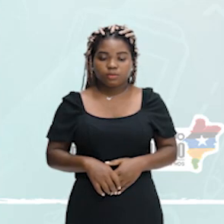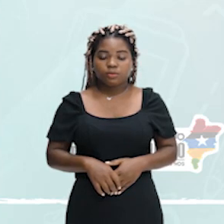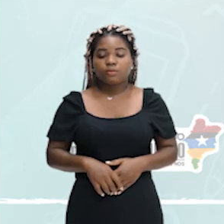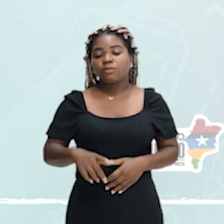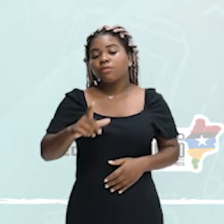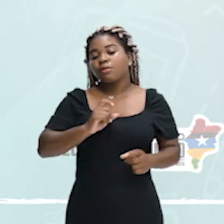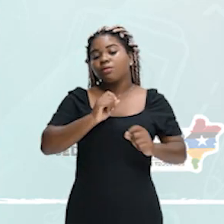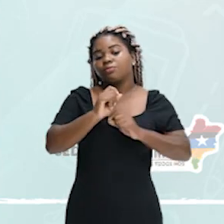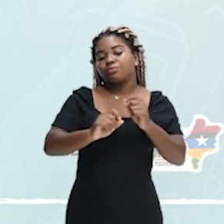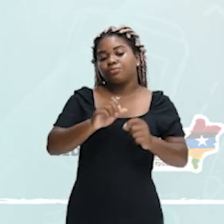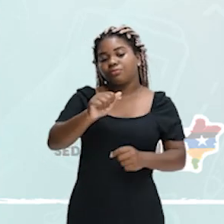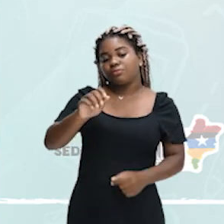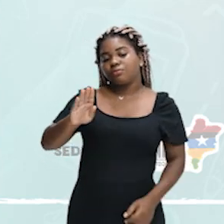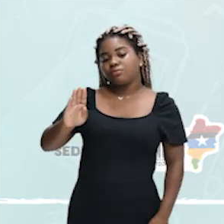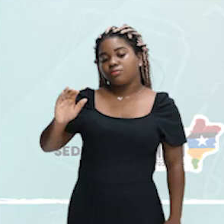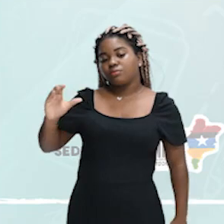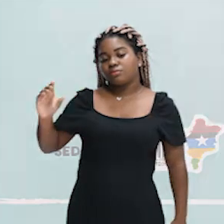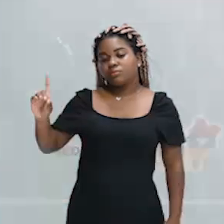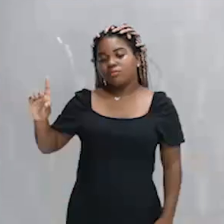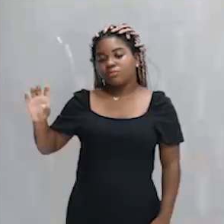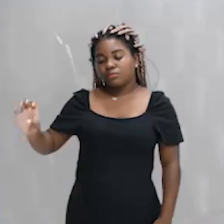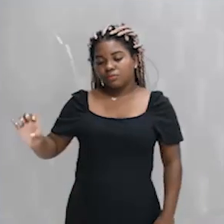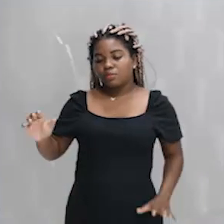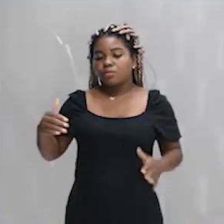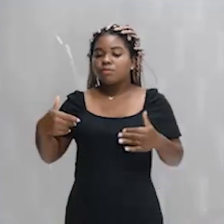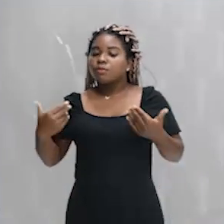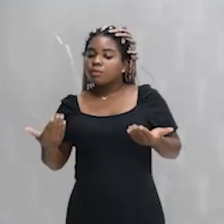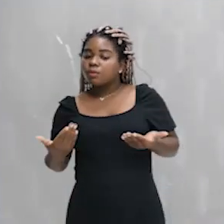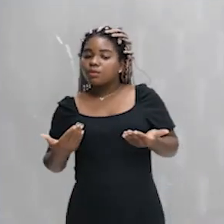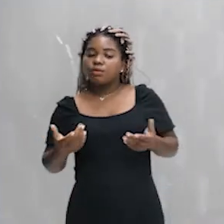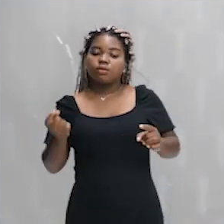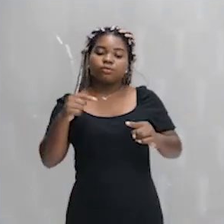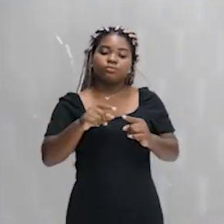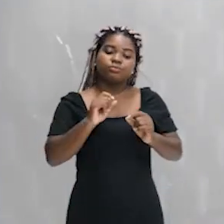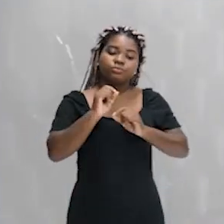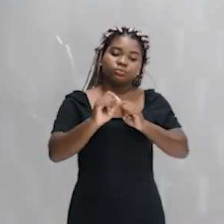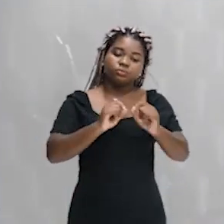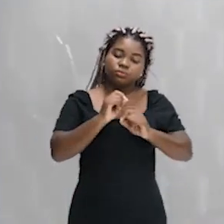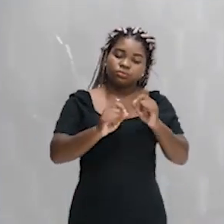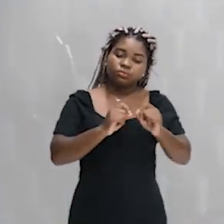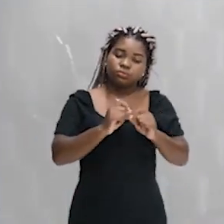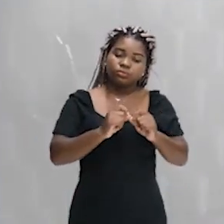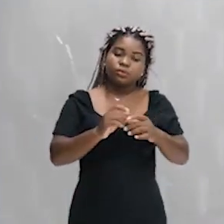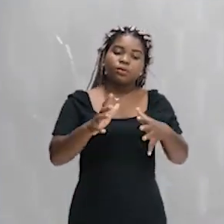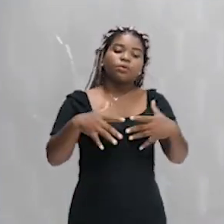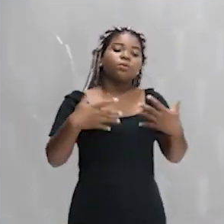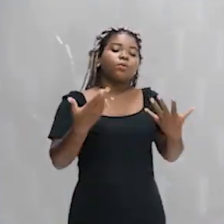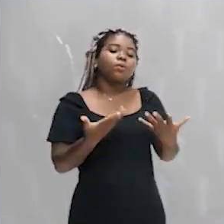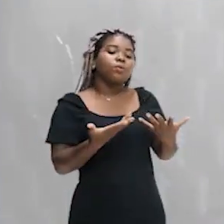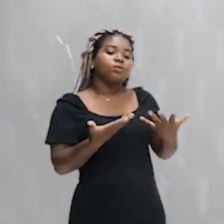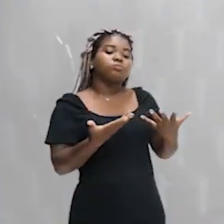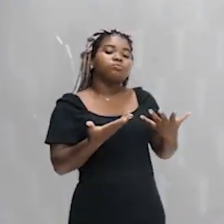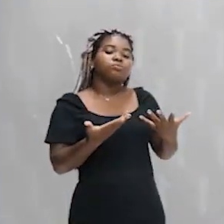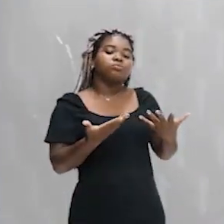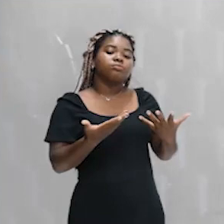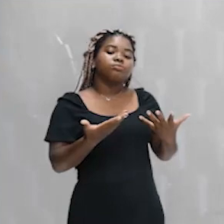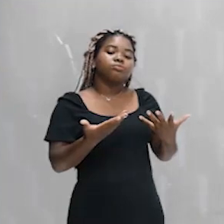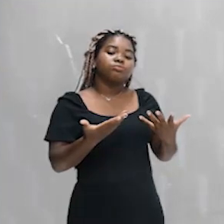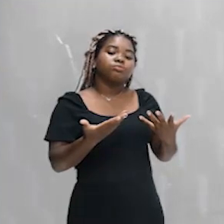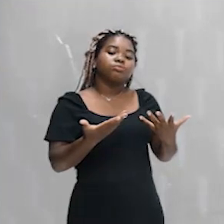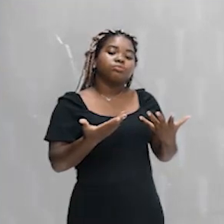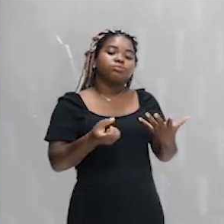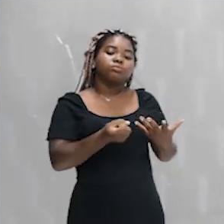aqui eu tenho essas opções, tá? E o nosso objetivo aqui é dizer qual vai ser